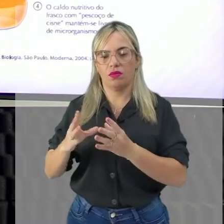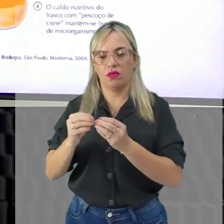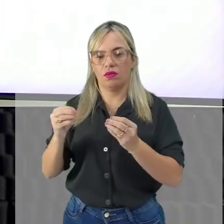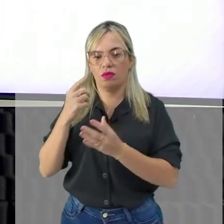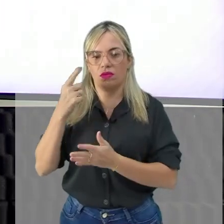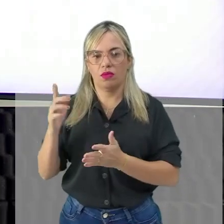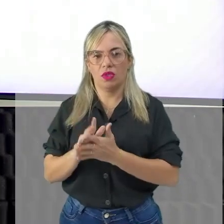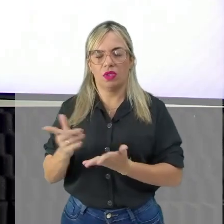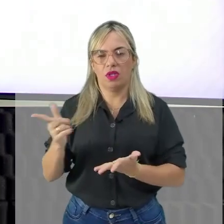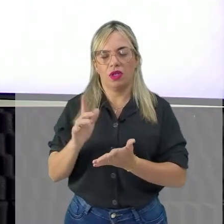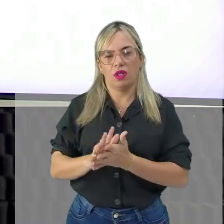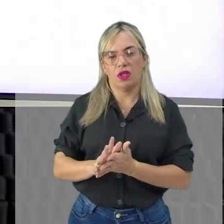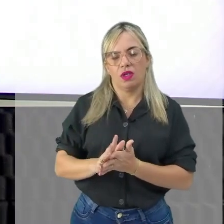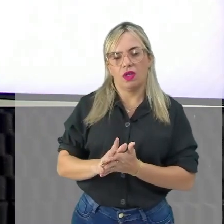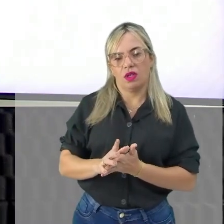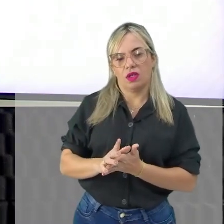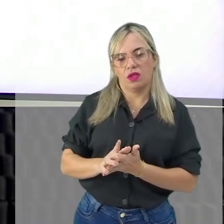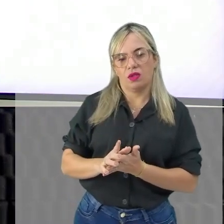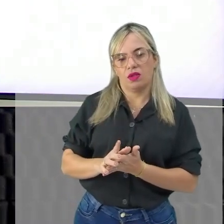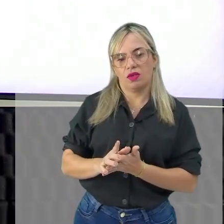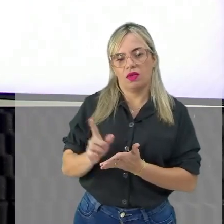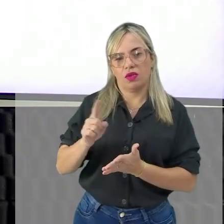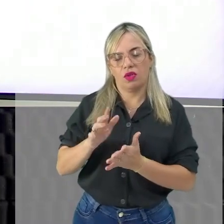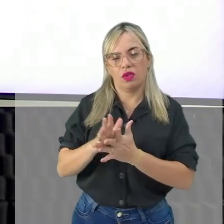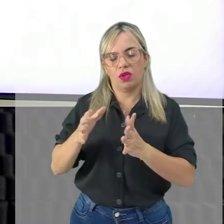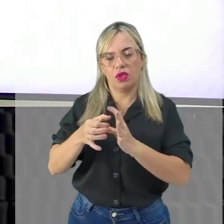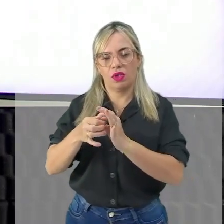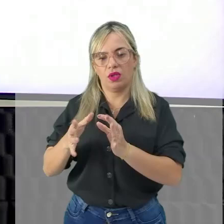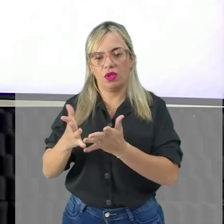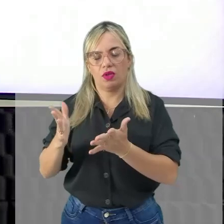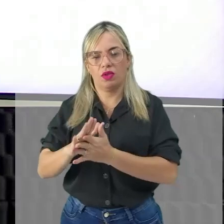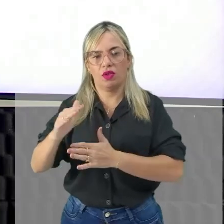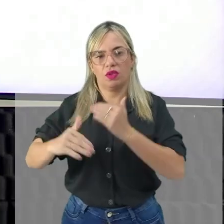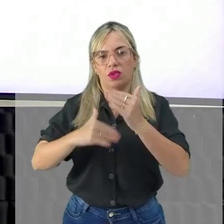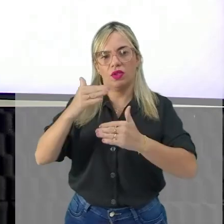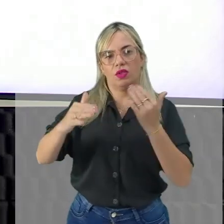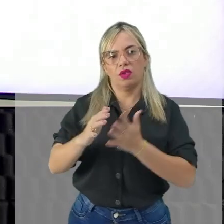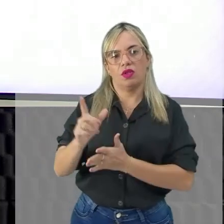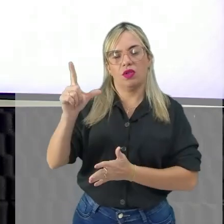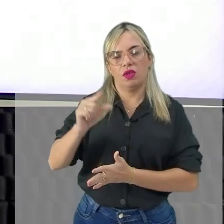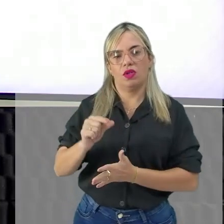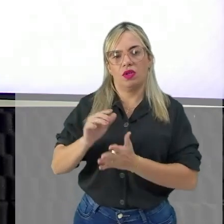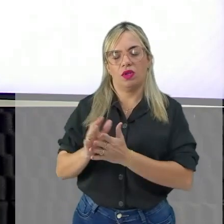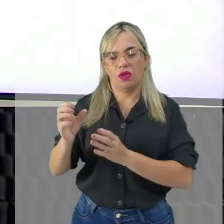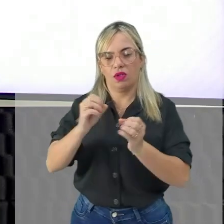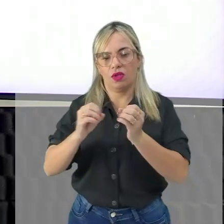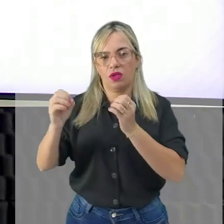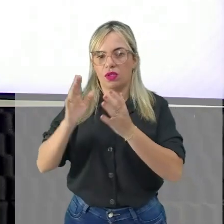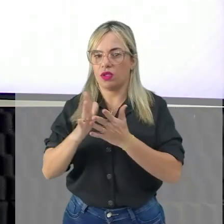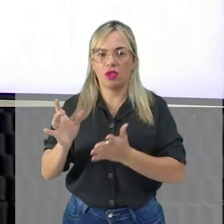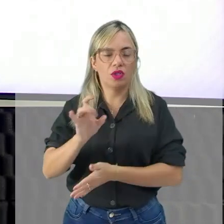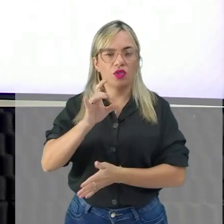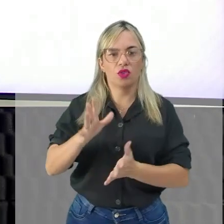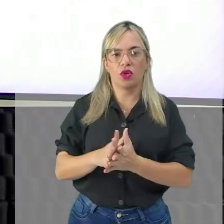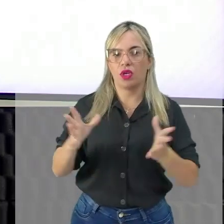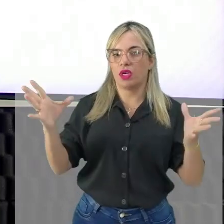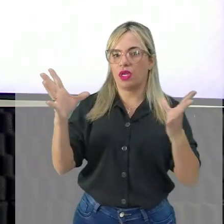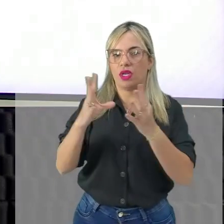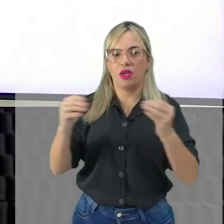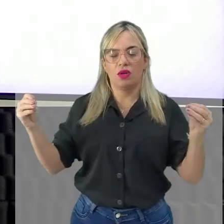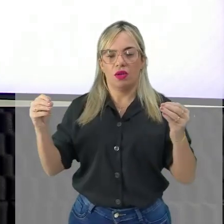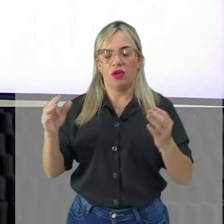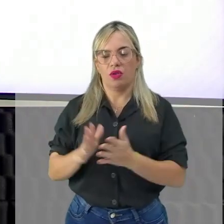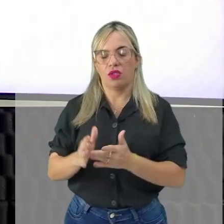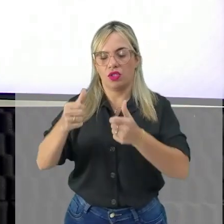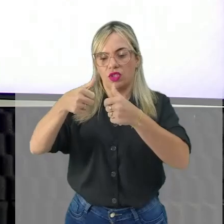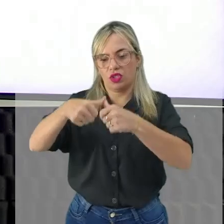ficou impróprio para o desenvolvimento de micro-organismos, né? Ele só eliminou os que estavam ali. Né?